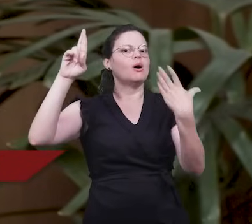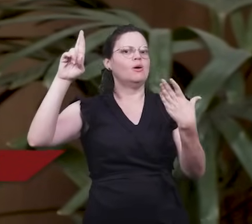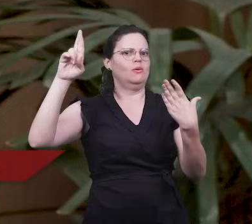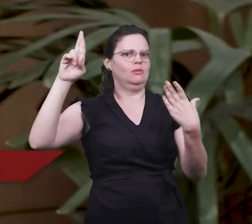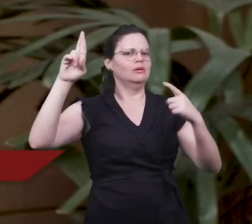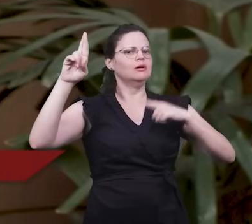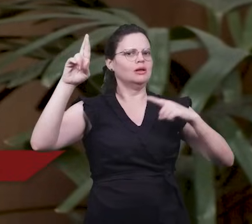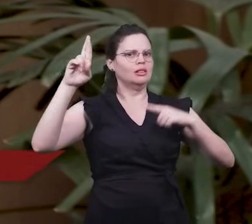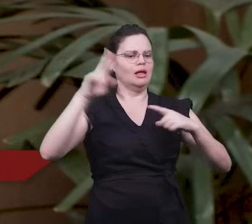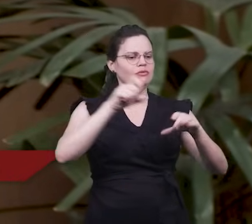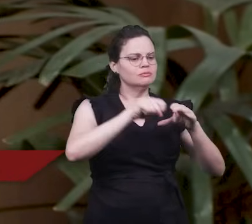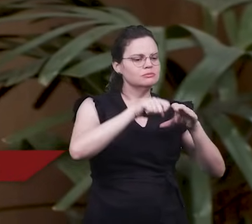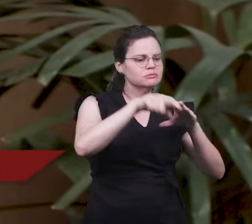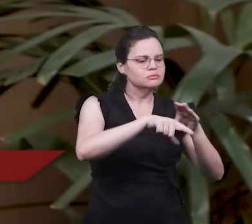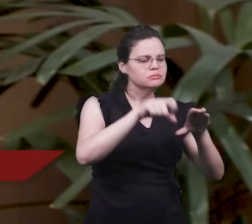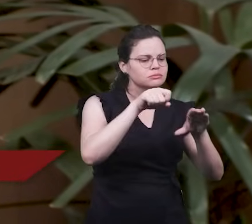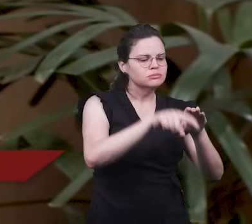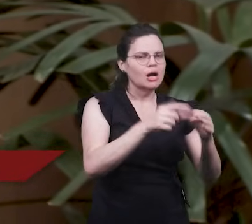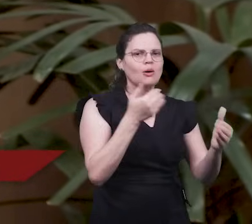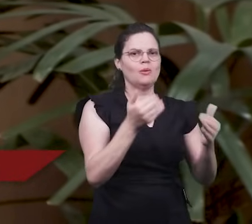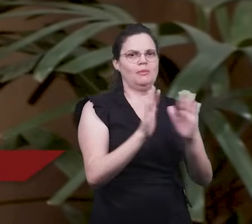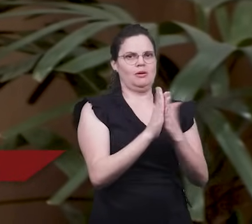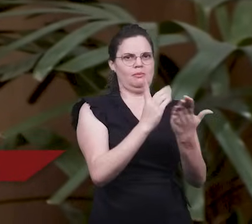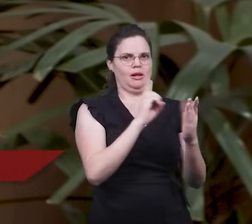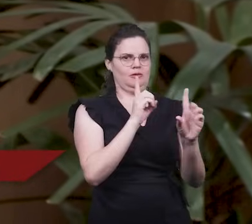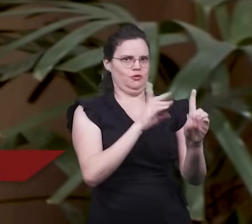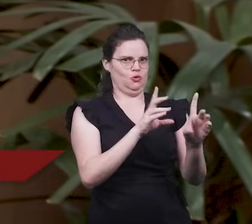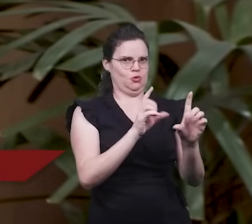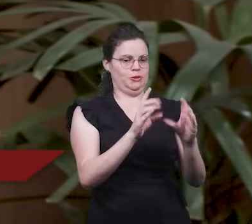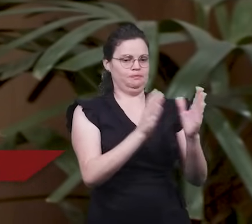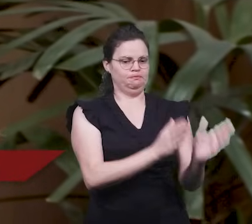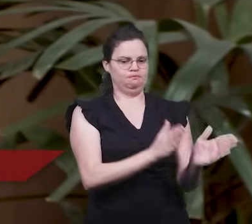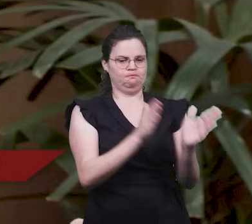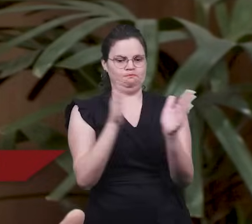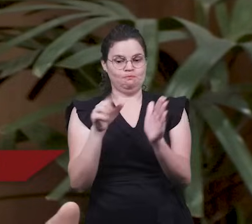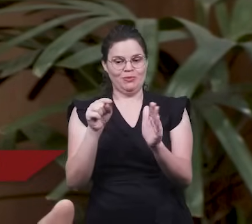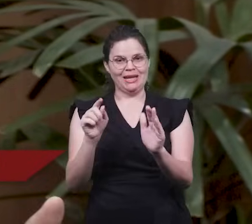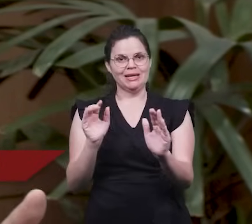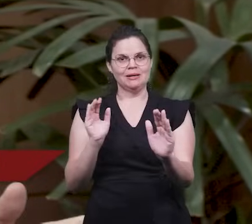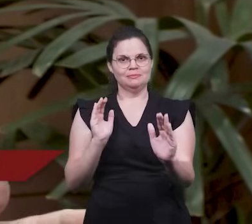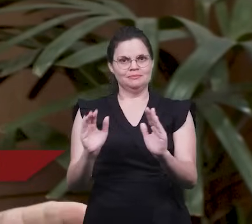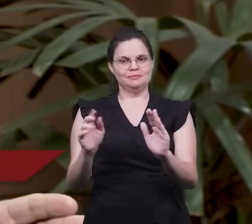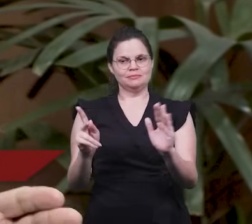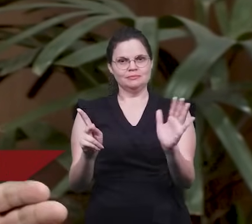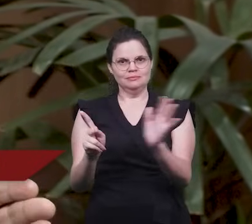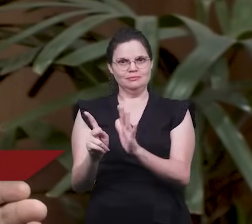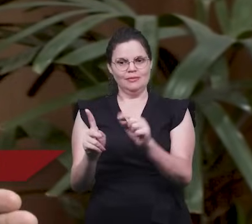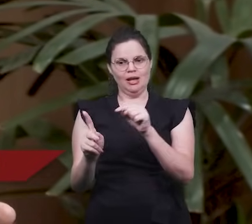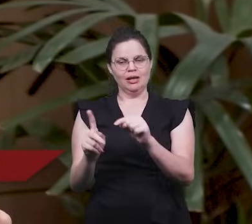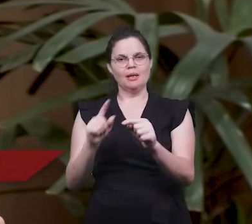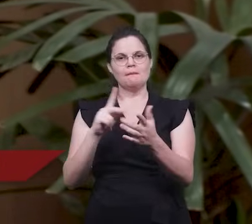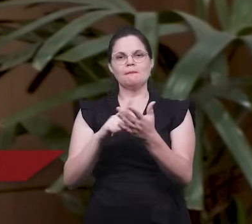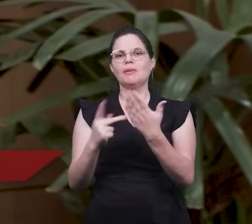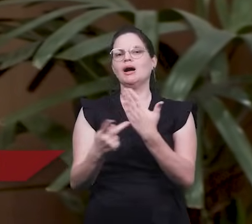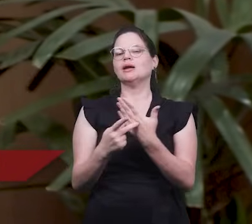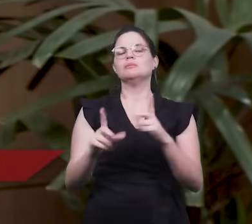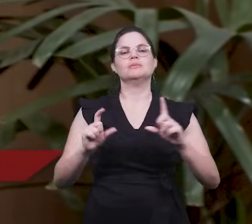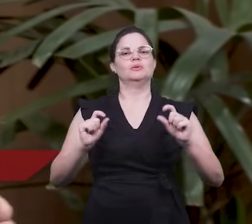boa semente, que é a sua palavra, a doutrina. E aí logo depois nós entramos na